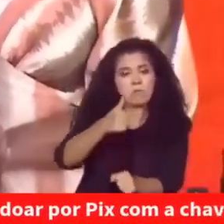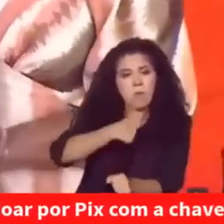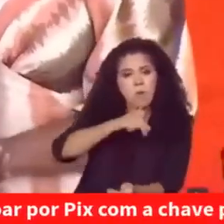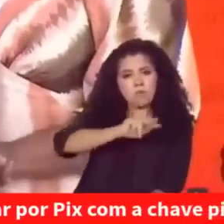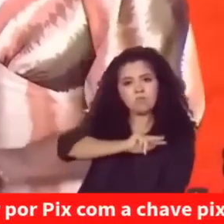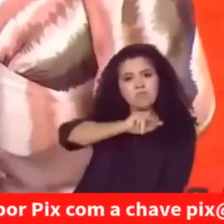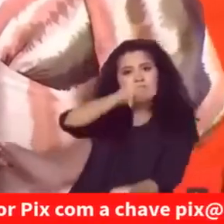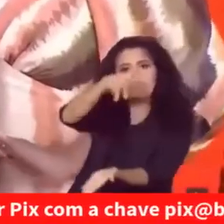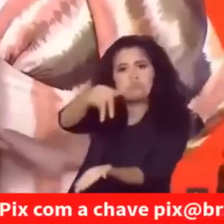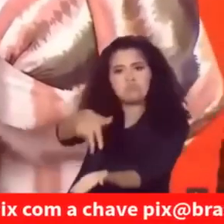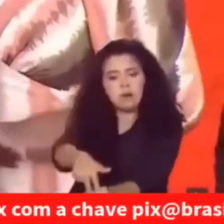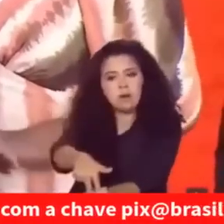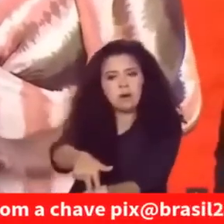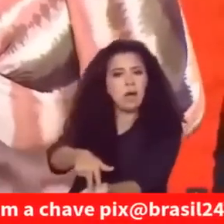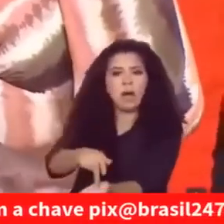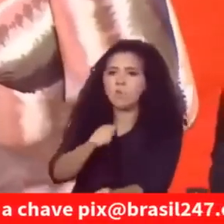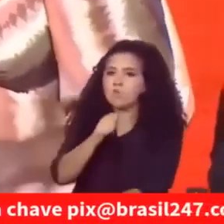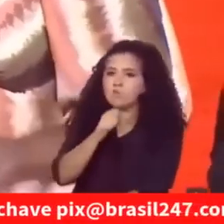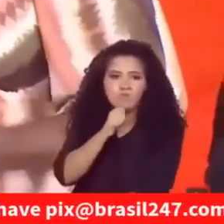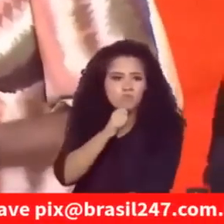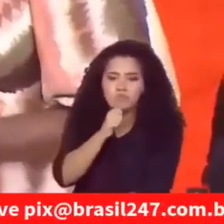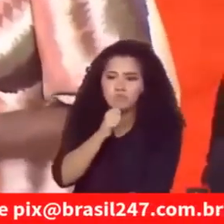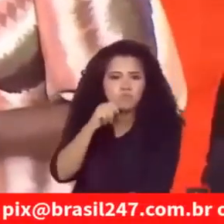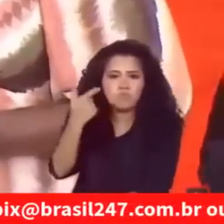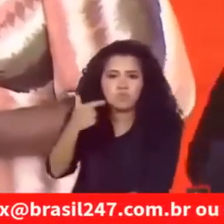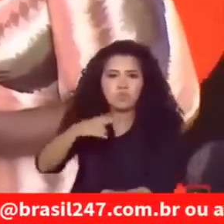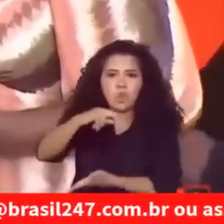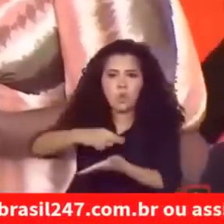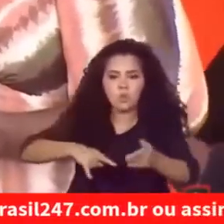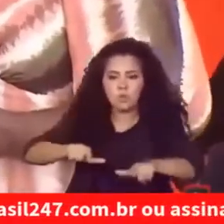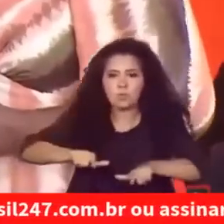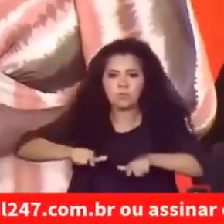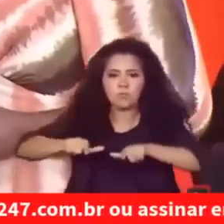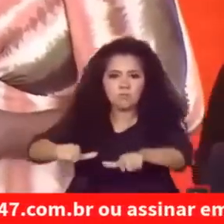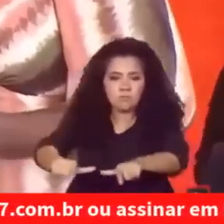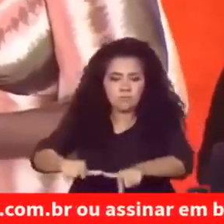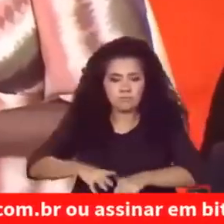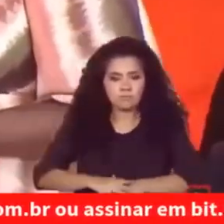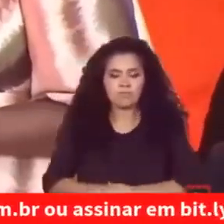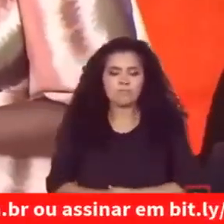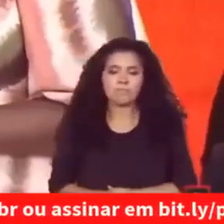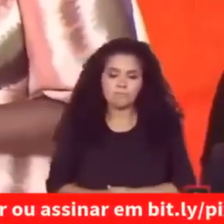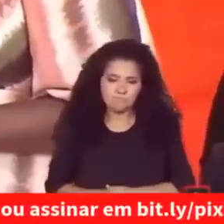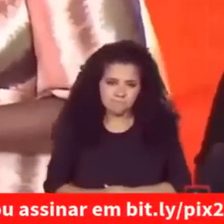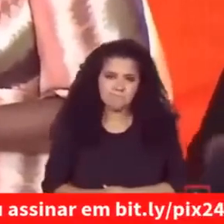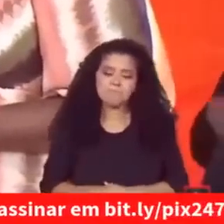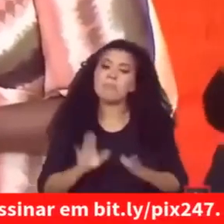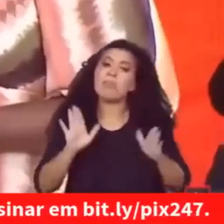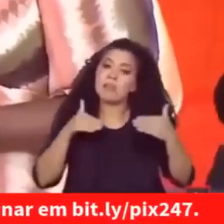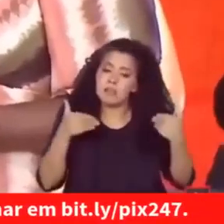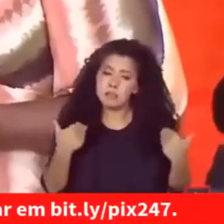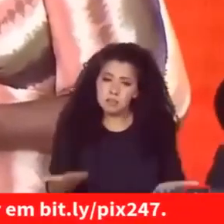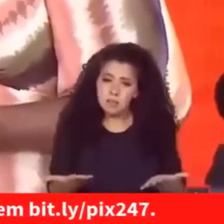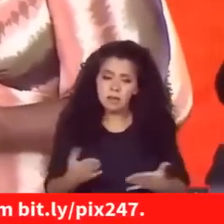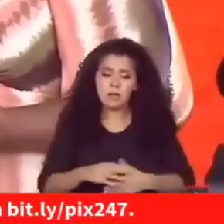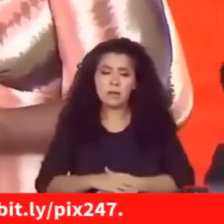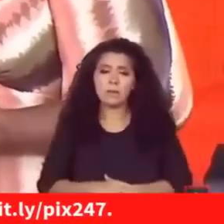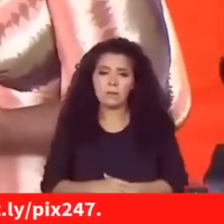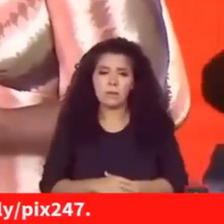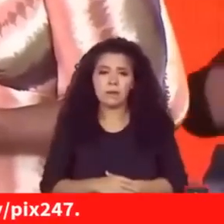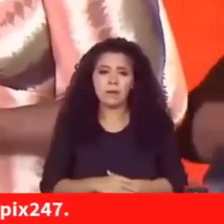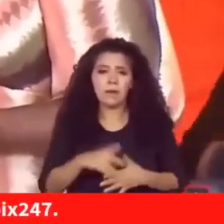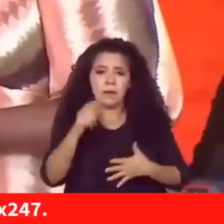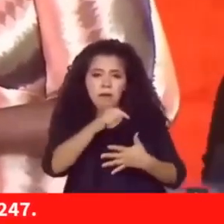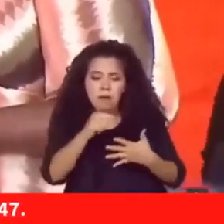quilombo e ainda não tinha sido dada a escritura definitiva para o quilombo. Então, essas coisas,